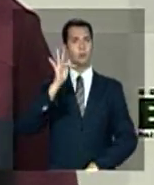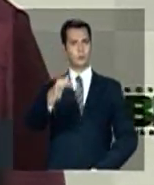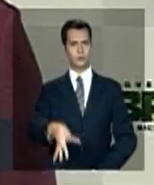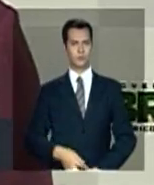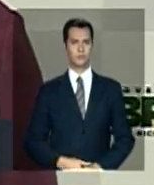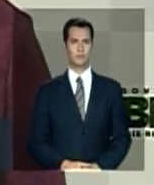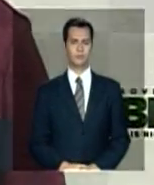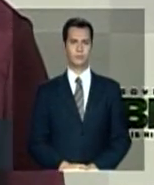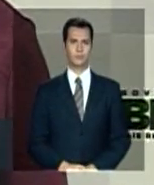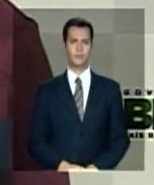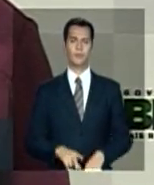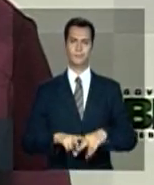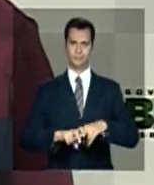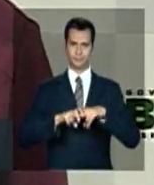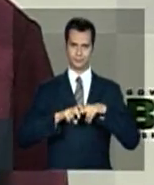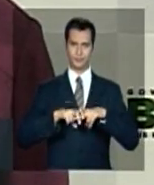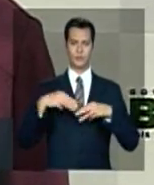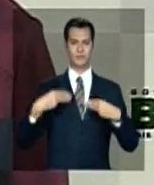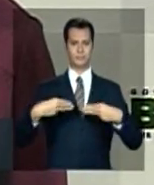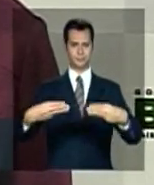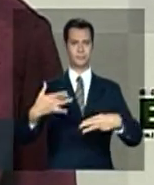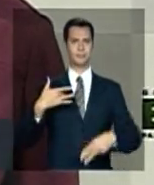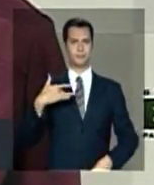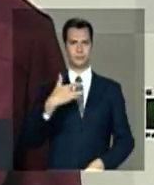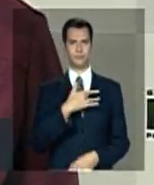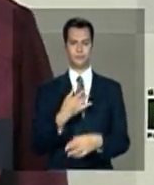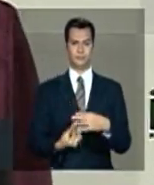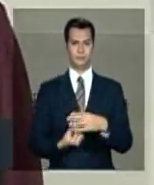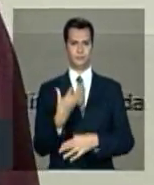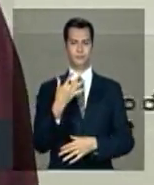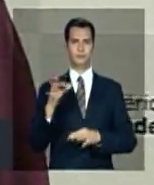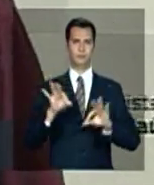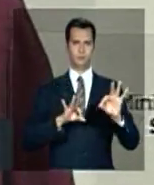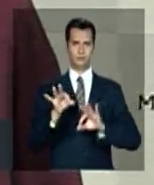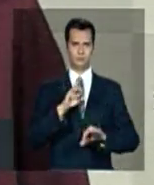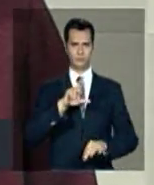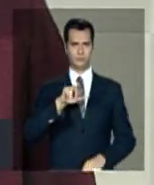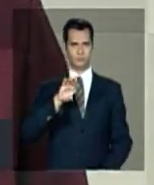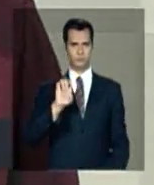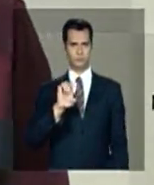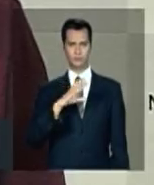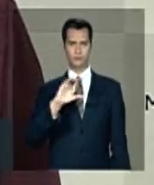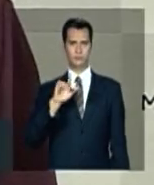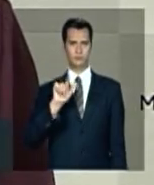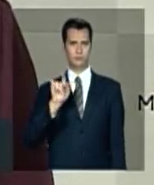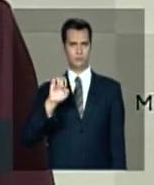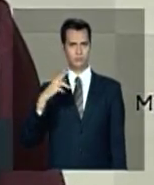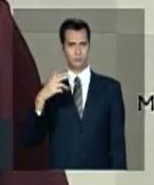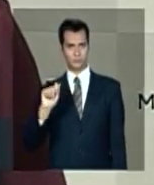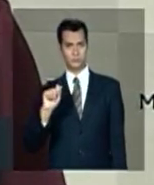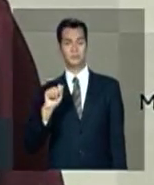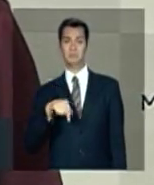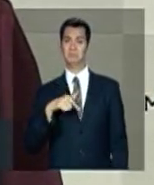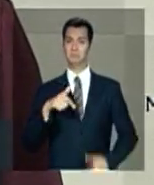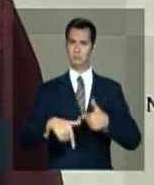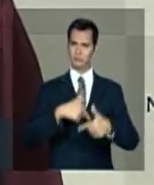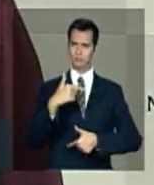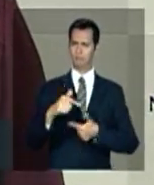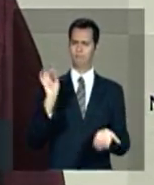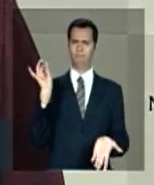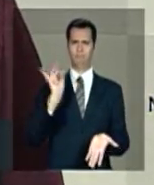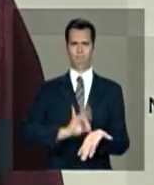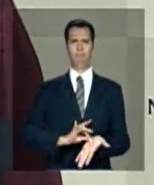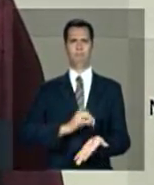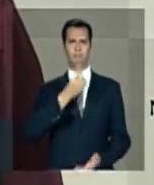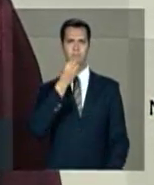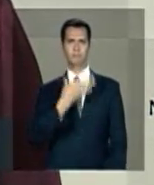o Ministério da Saúde iniciou esse programa e acho que iniciou de uma forma muito efetiva